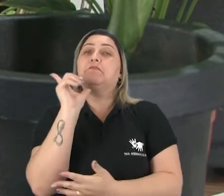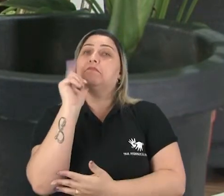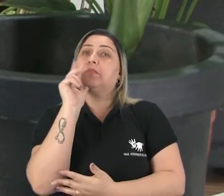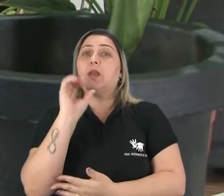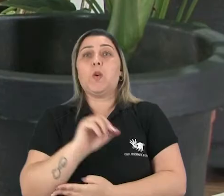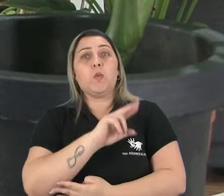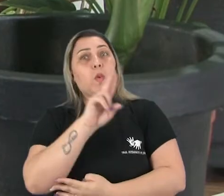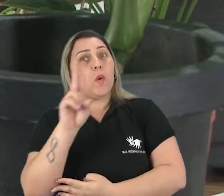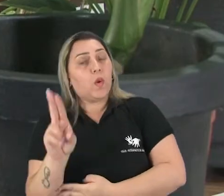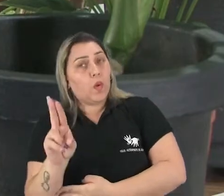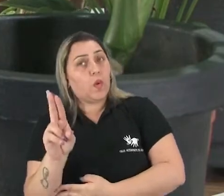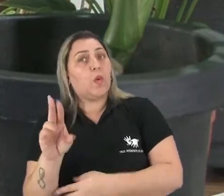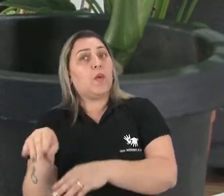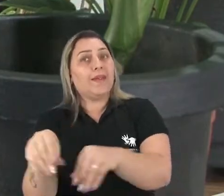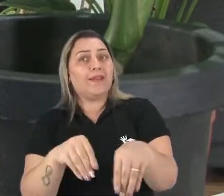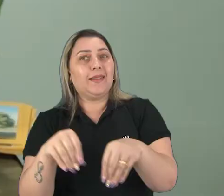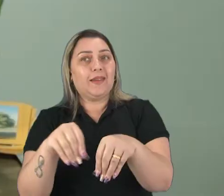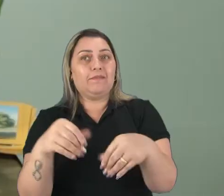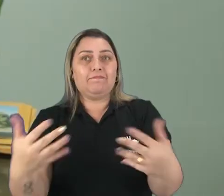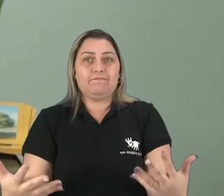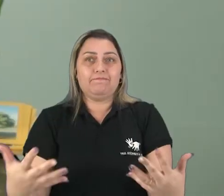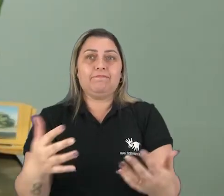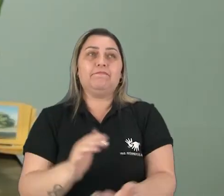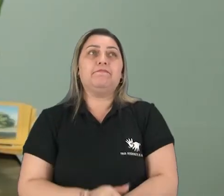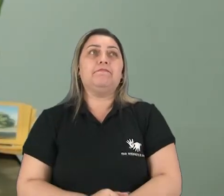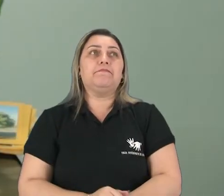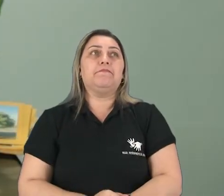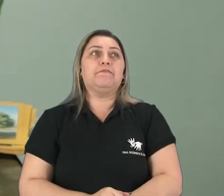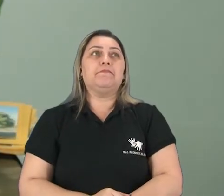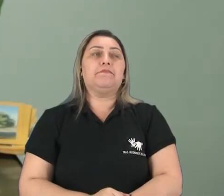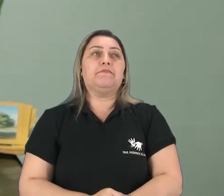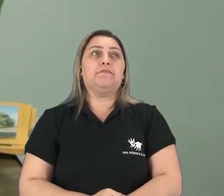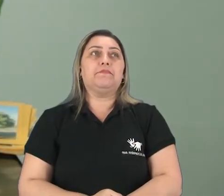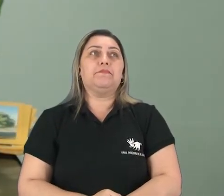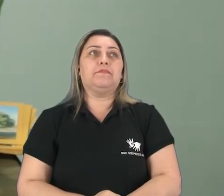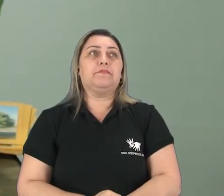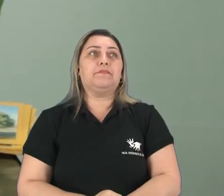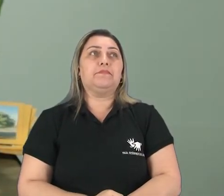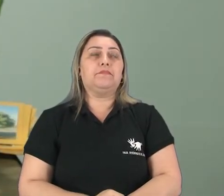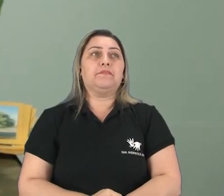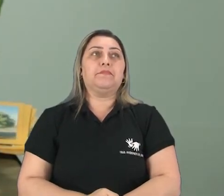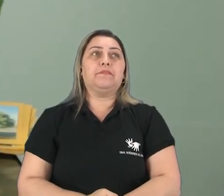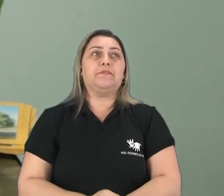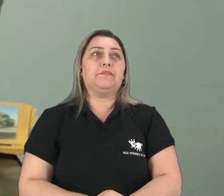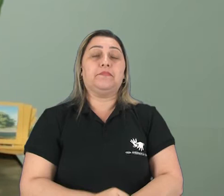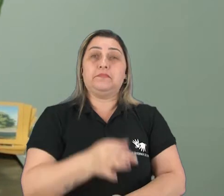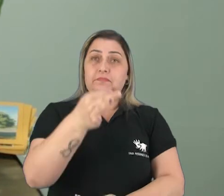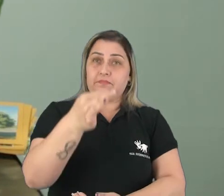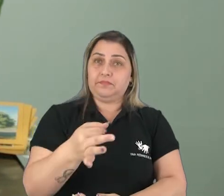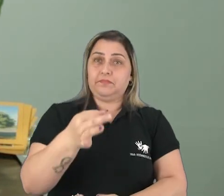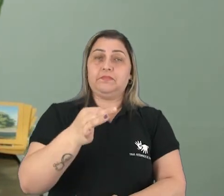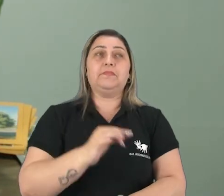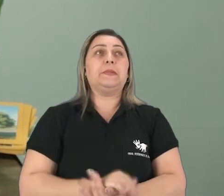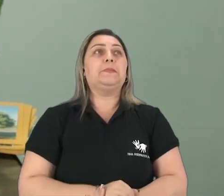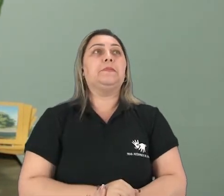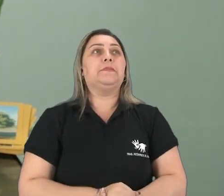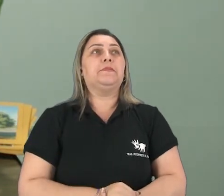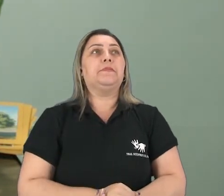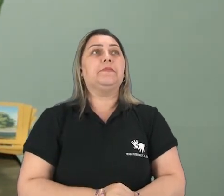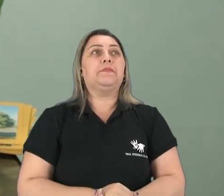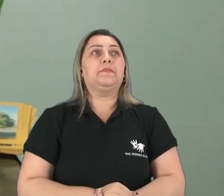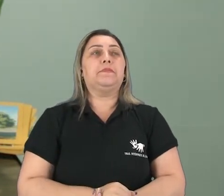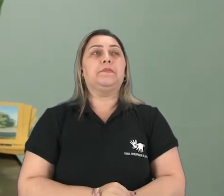água ou mesmo na terra. Um jarro com terra, certo?